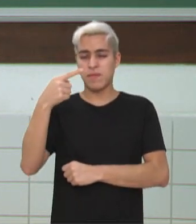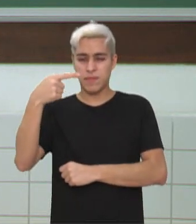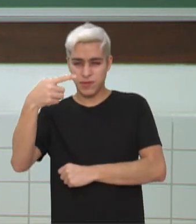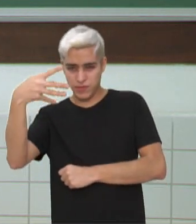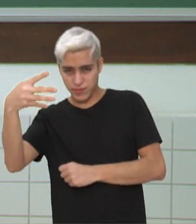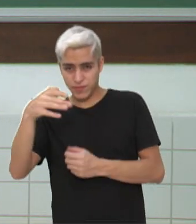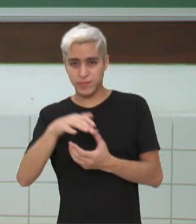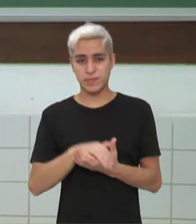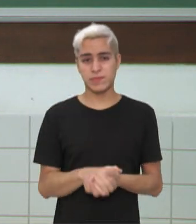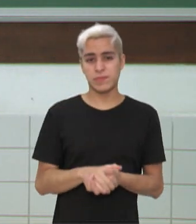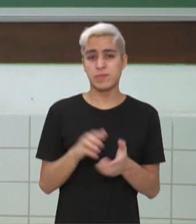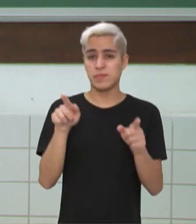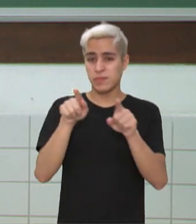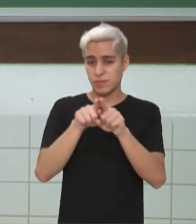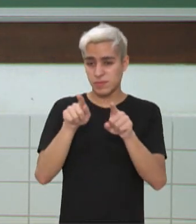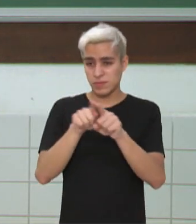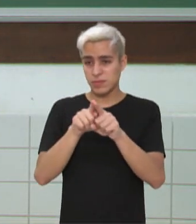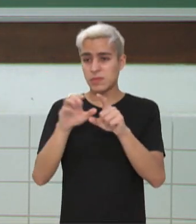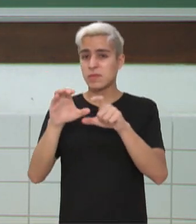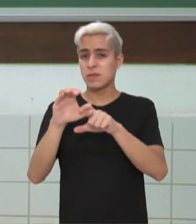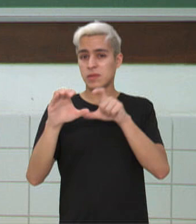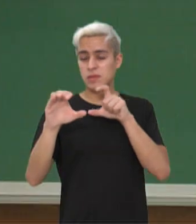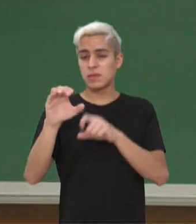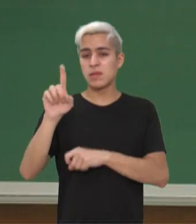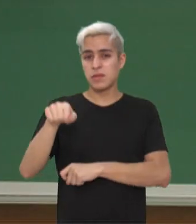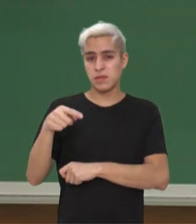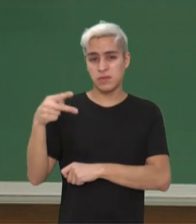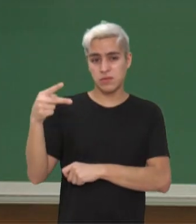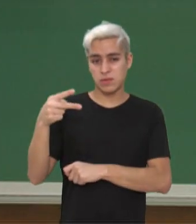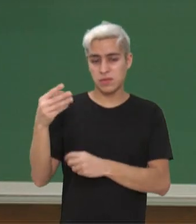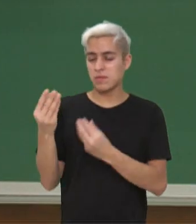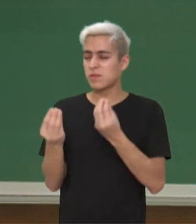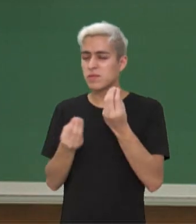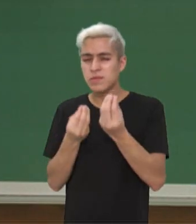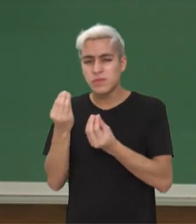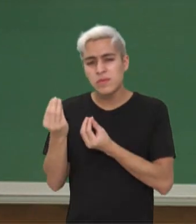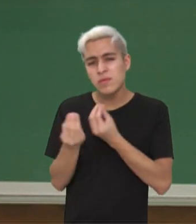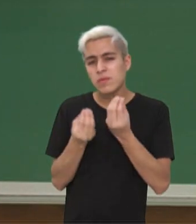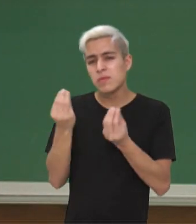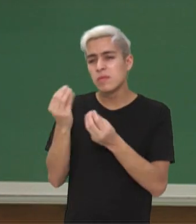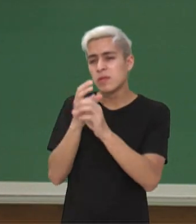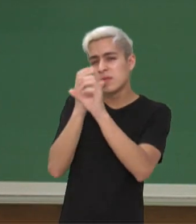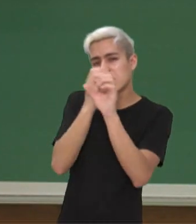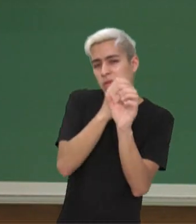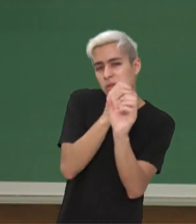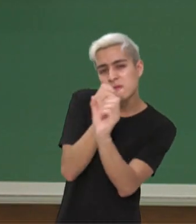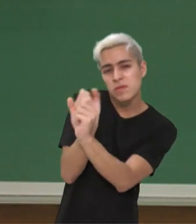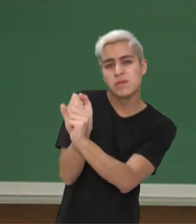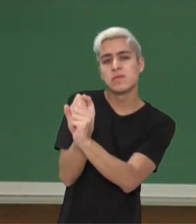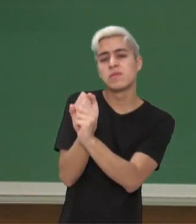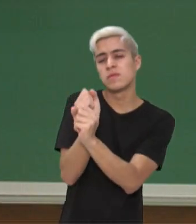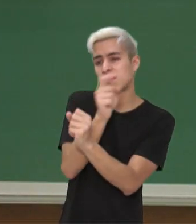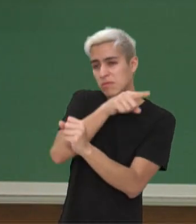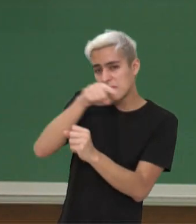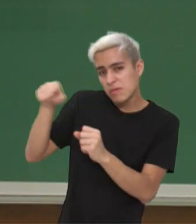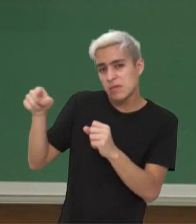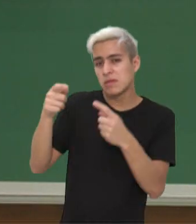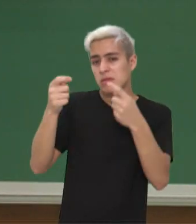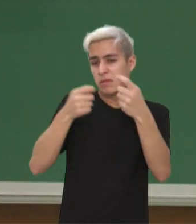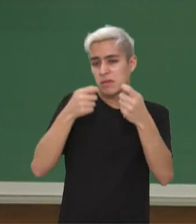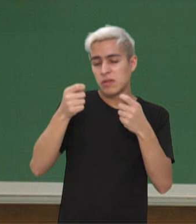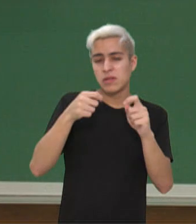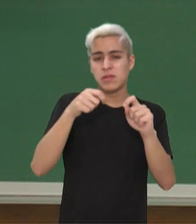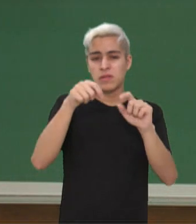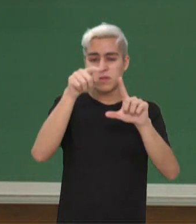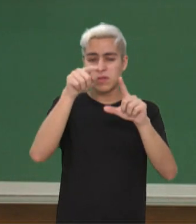4. E o termo independente, que é o 2. Professor, como é que fica então o cálculo dessas coordenadas do